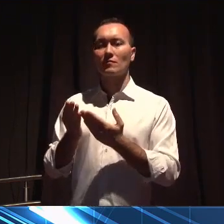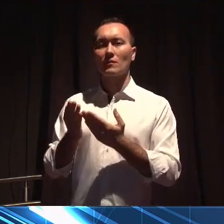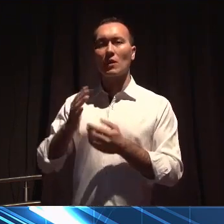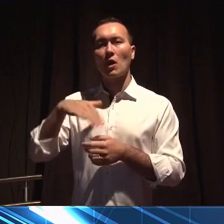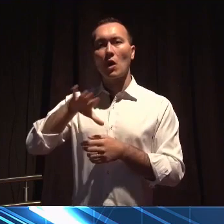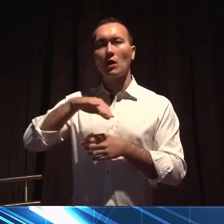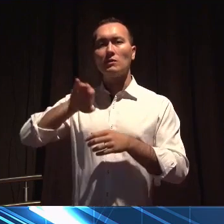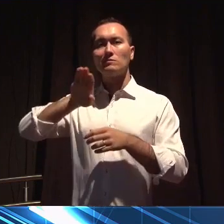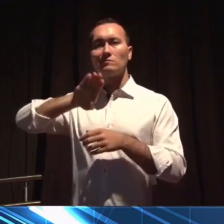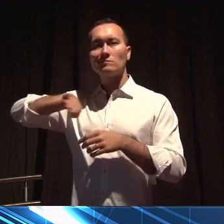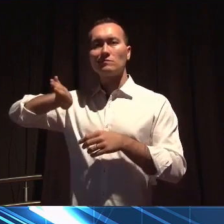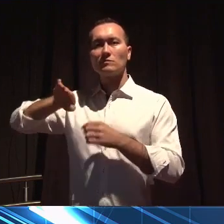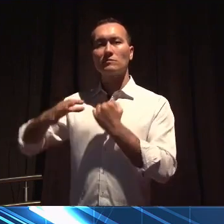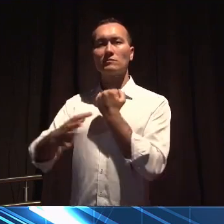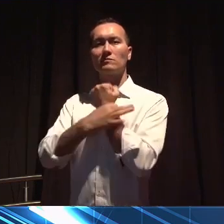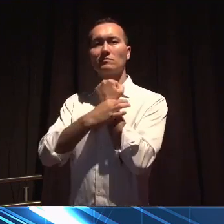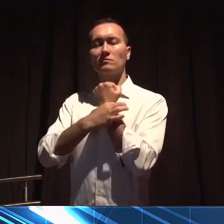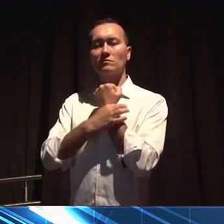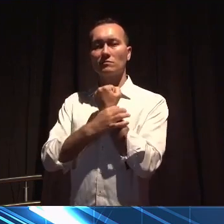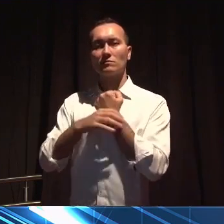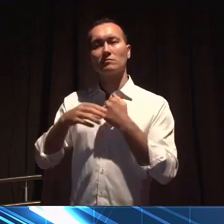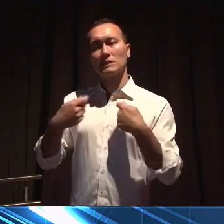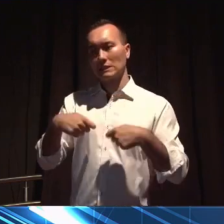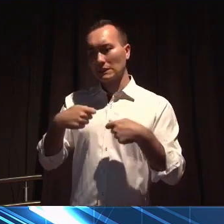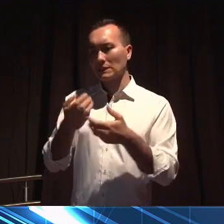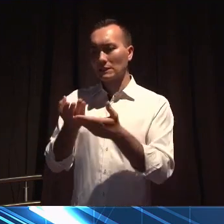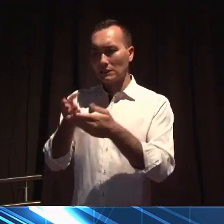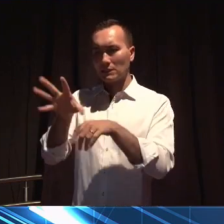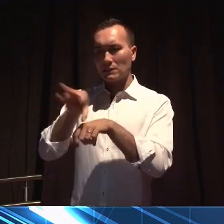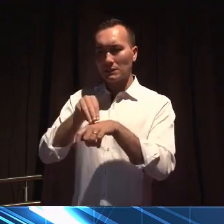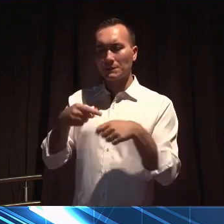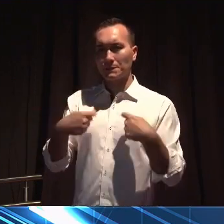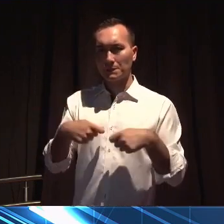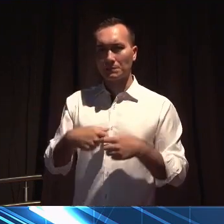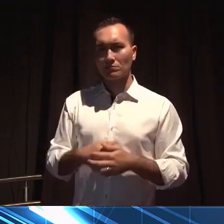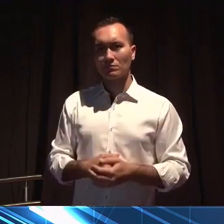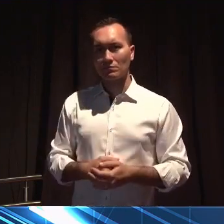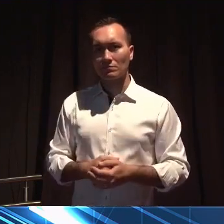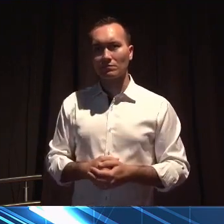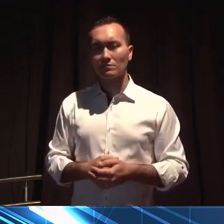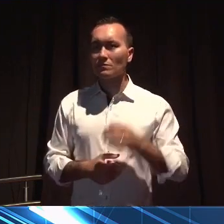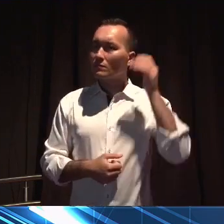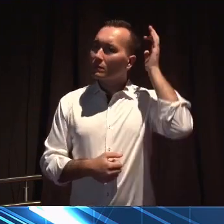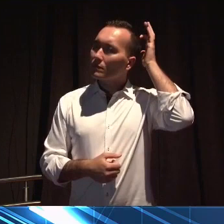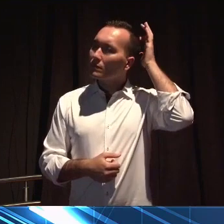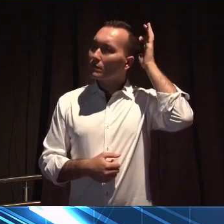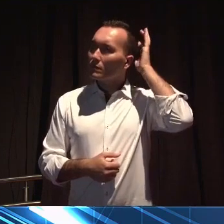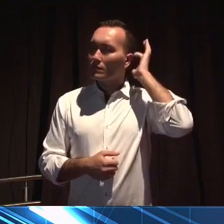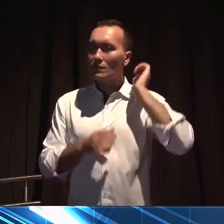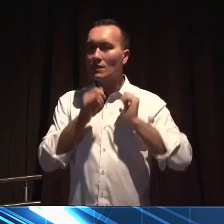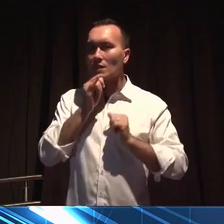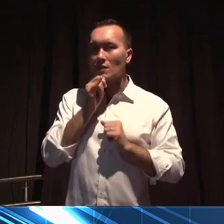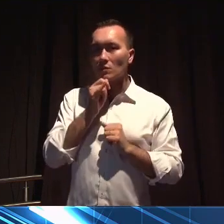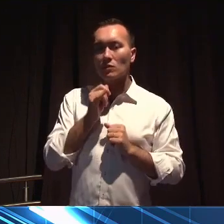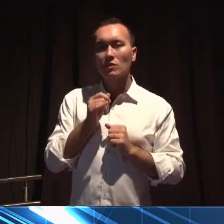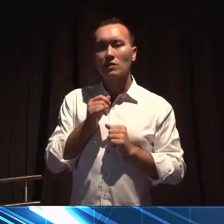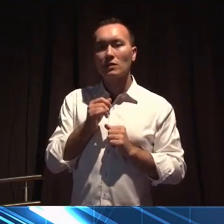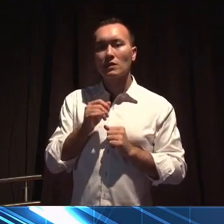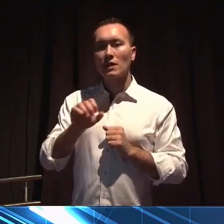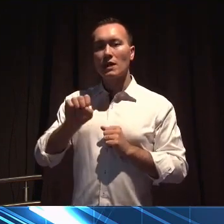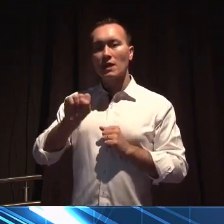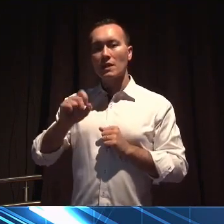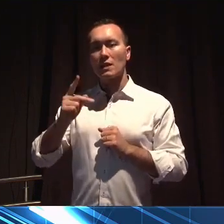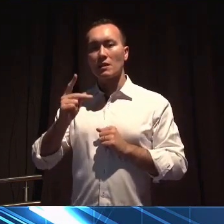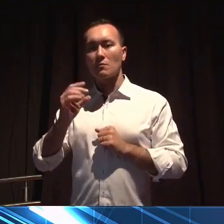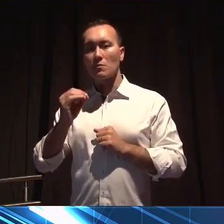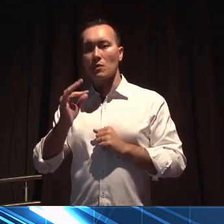né? Uma app ela pode estar instalada em 2 ou milhares de instâncias no Spotify, na minha instância, na instância da